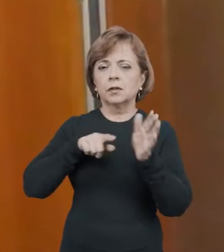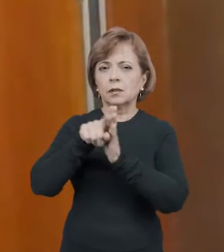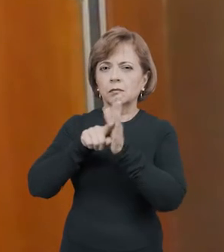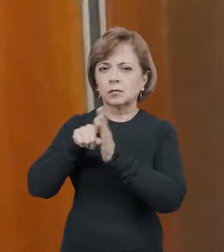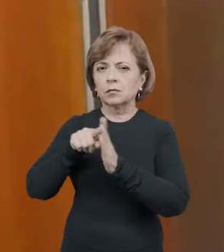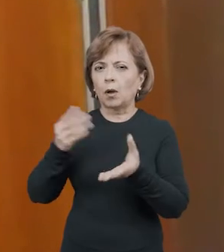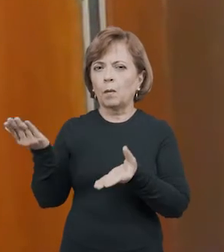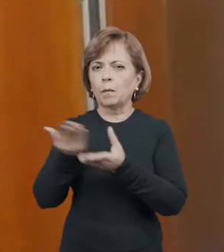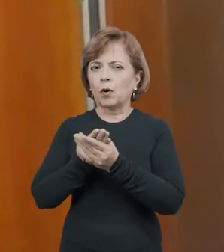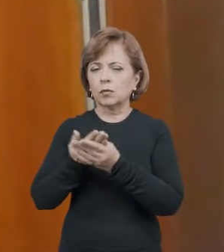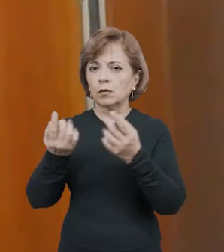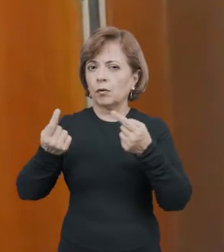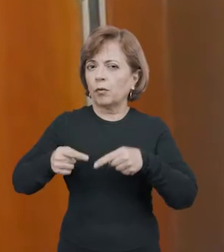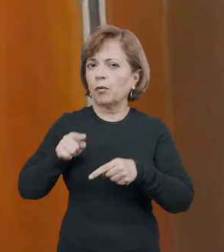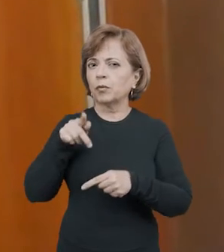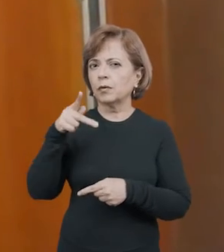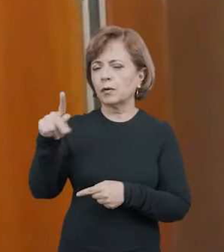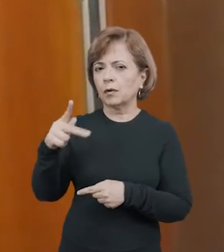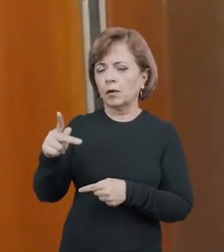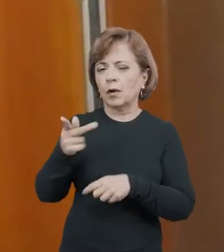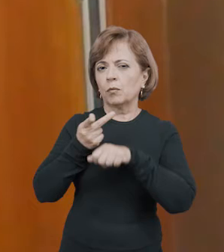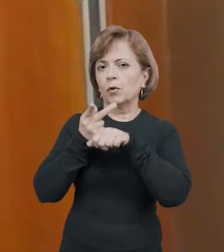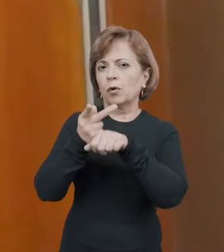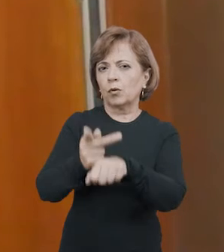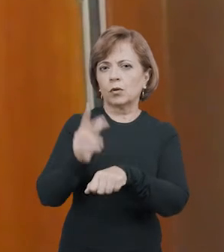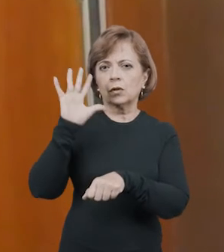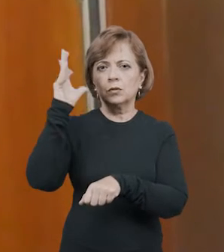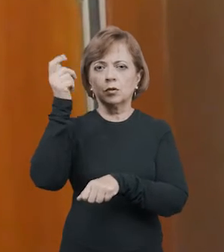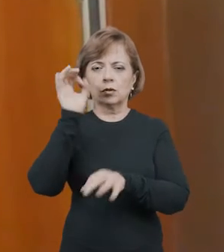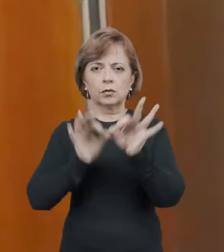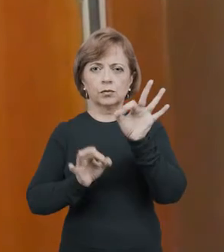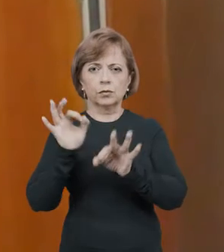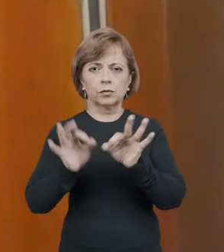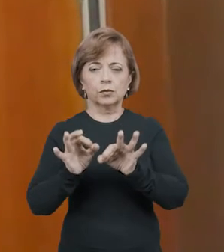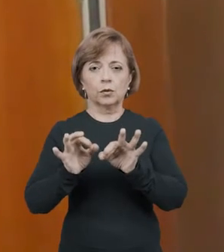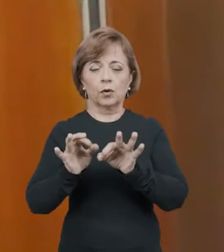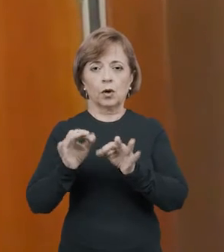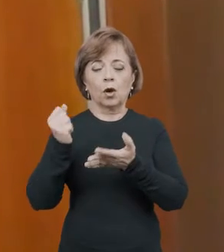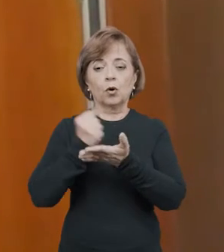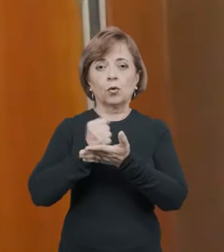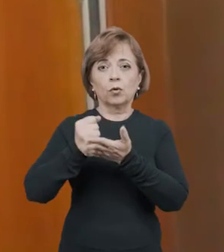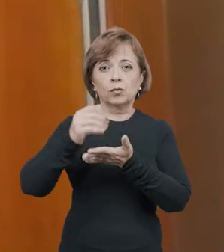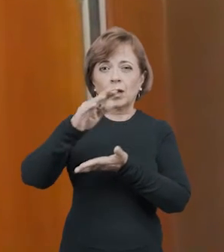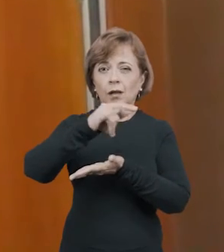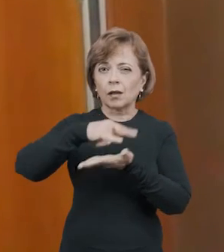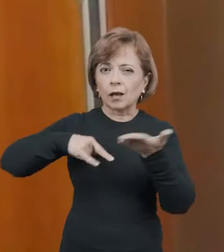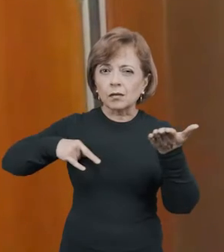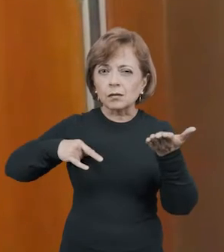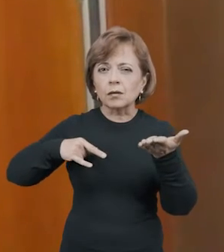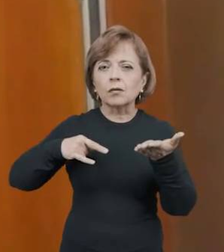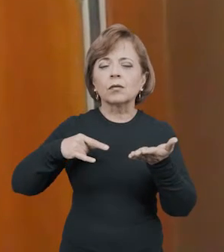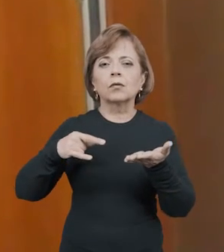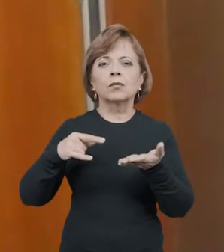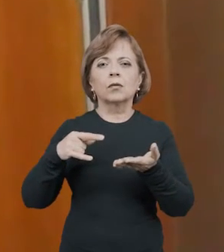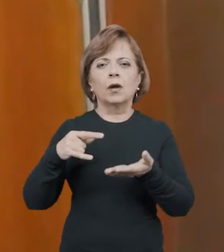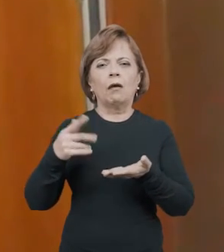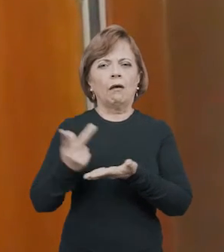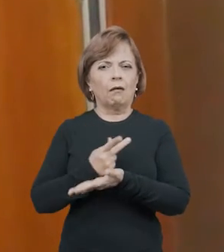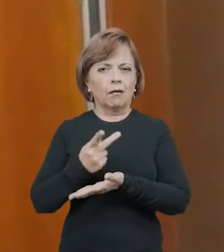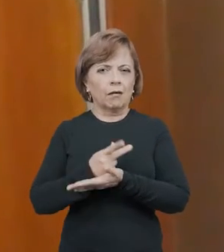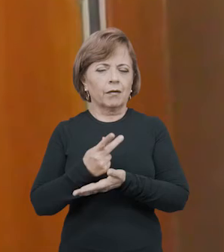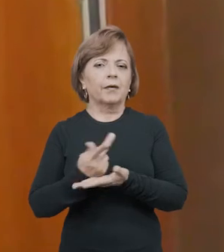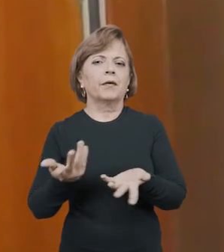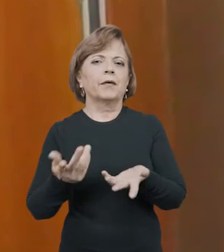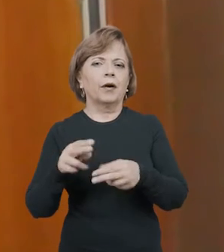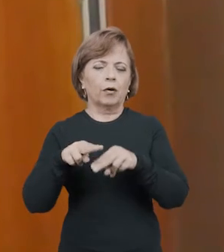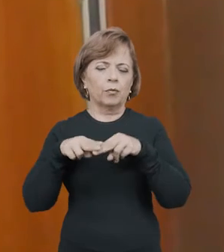e processada originariamente pelo Procurador-Geral de Justiça, nas contratações irregulares para enfrentamento da pandemia causada por